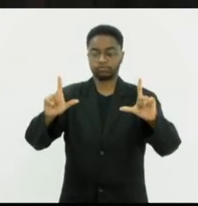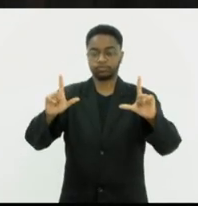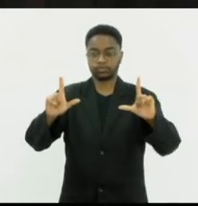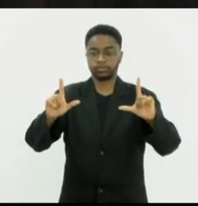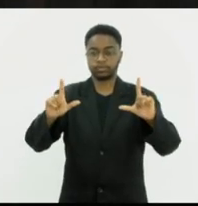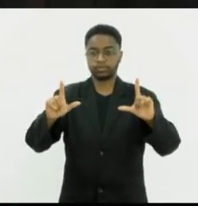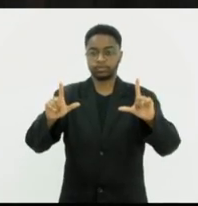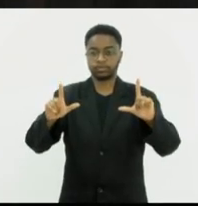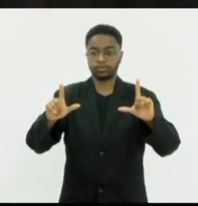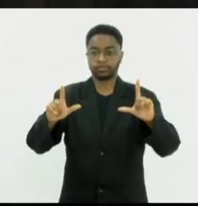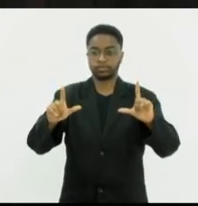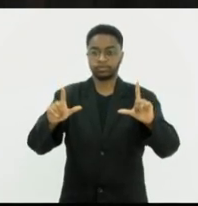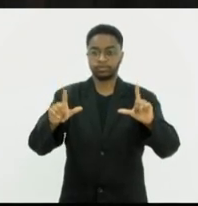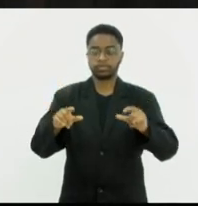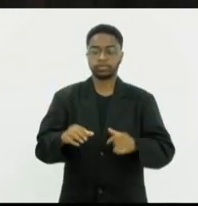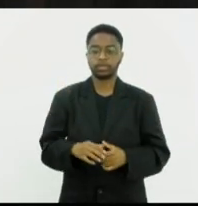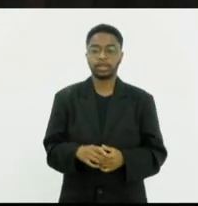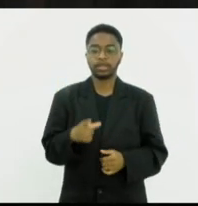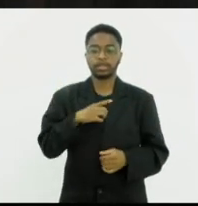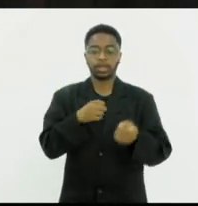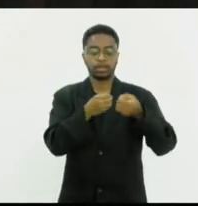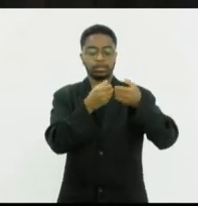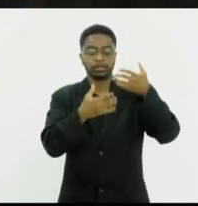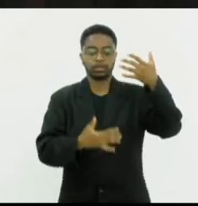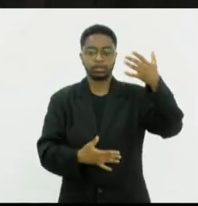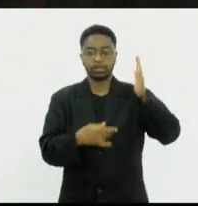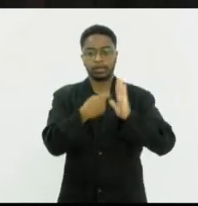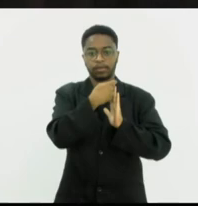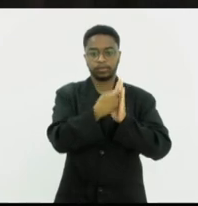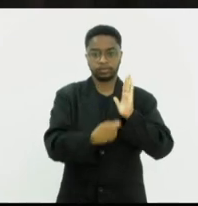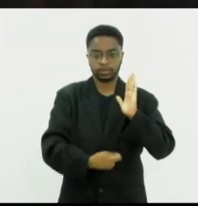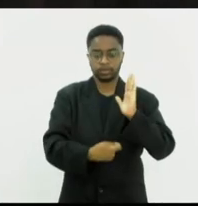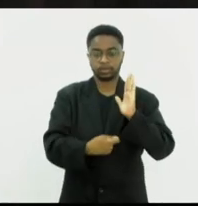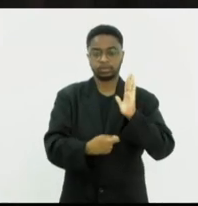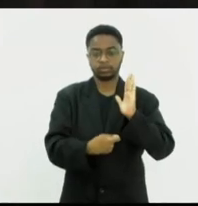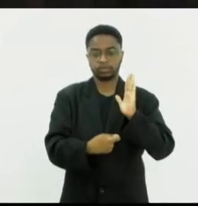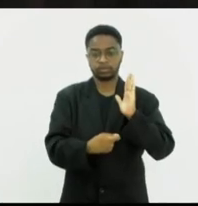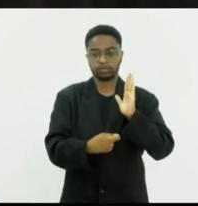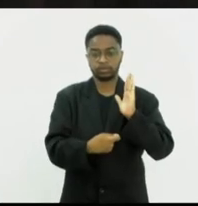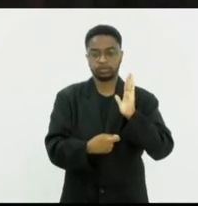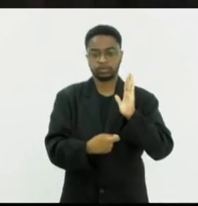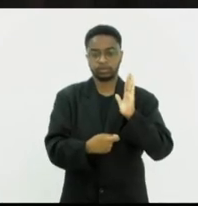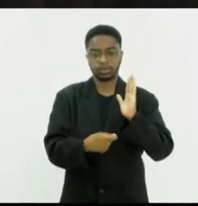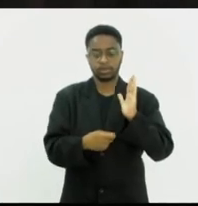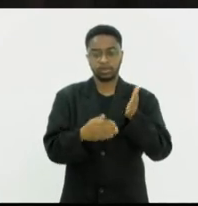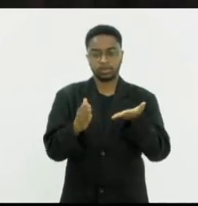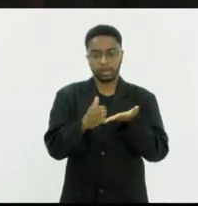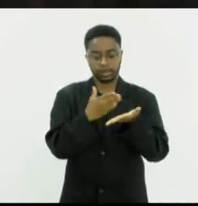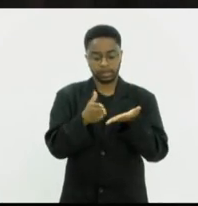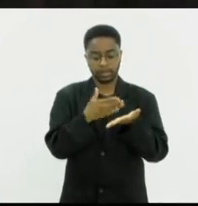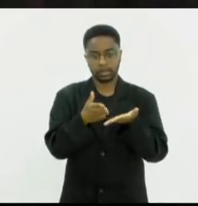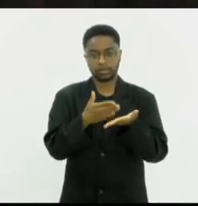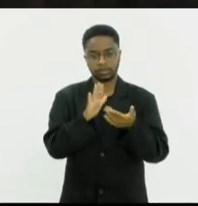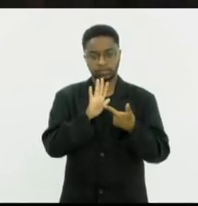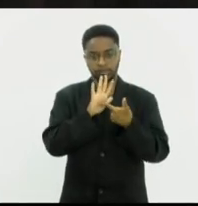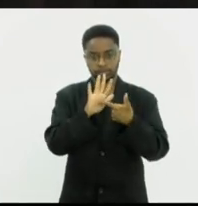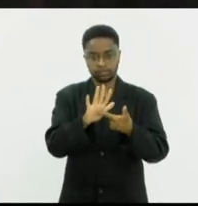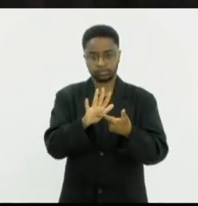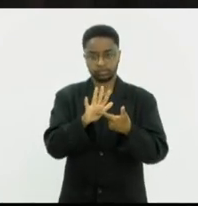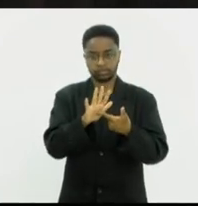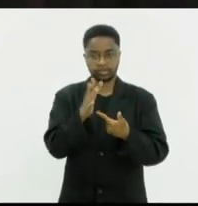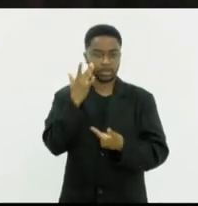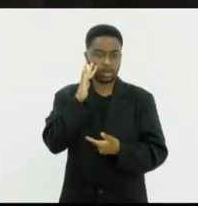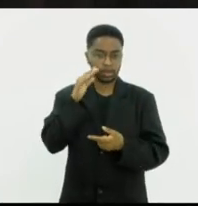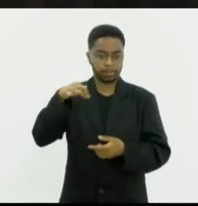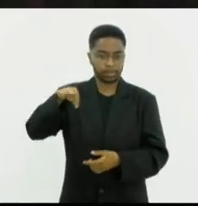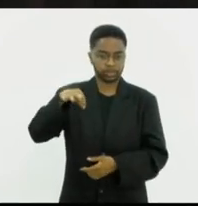uma matéria de página inteira no seu caderno, no seu segundo caderno, acho que página